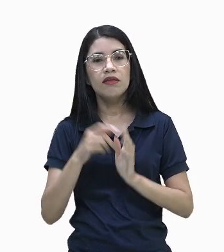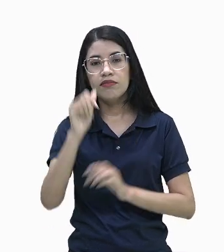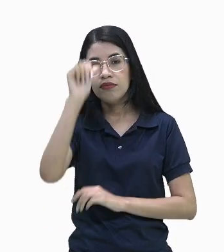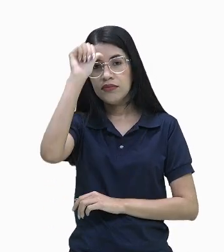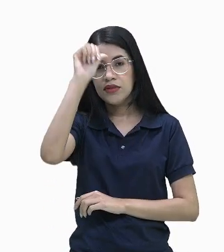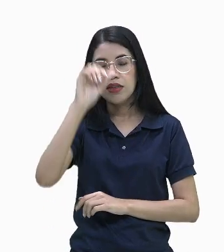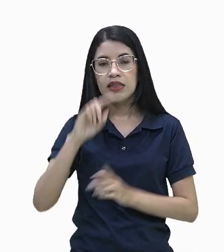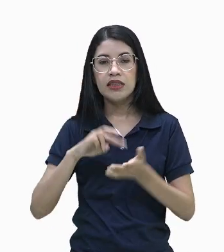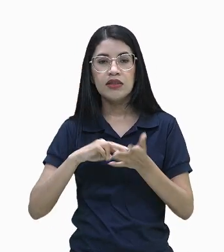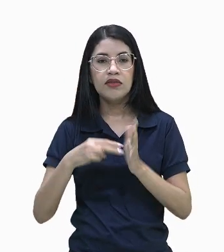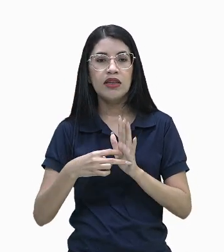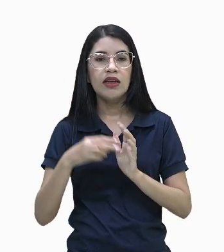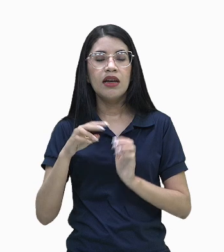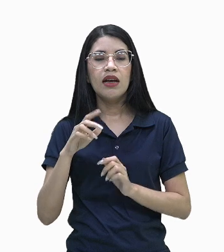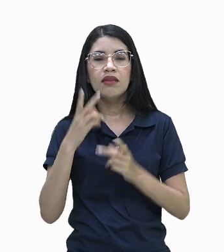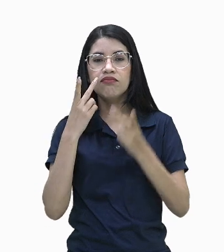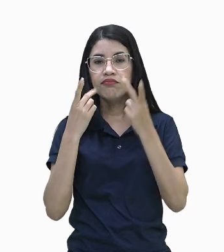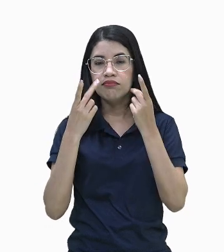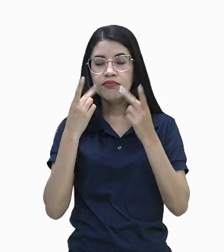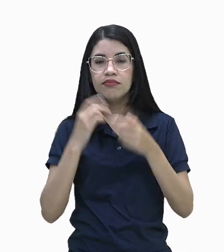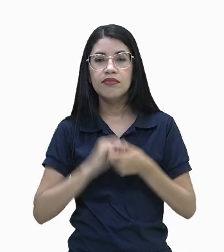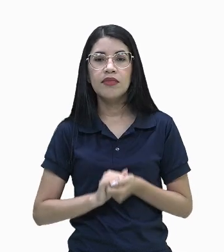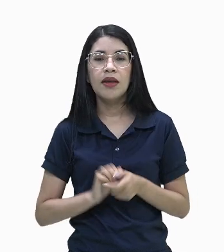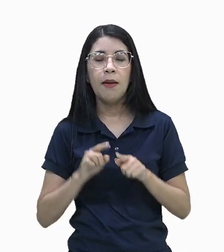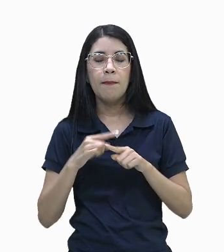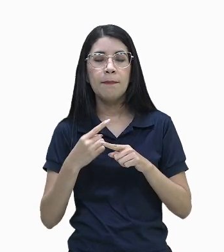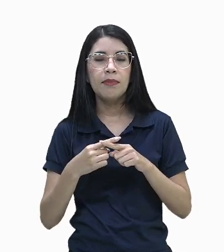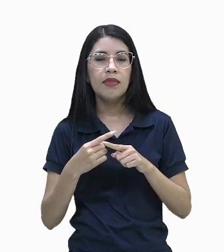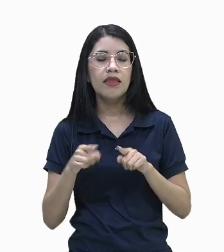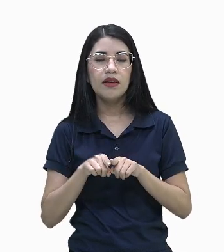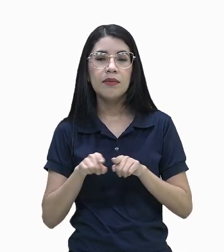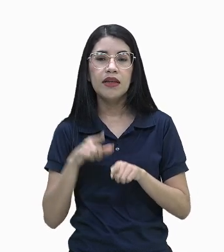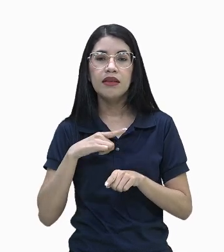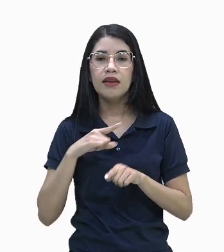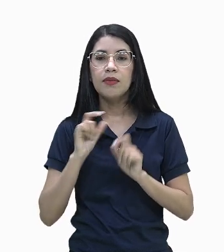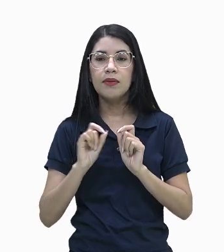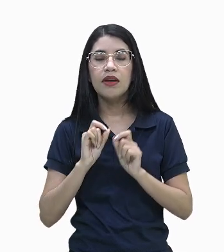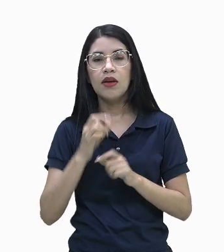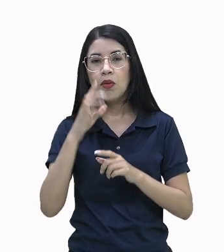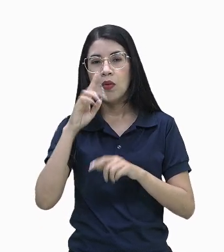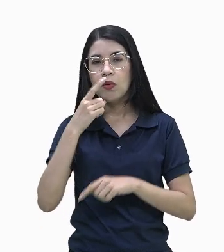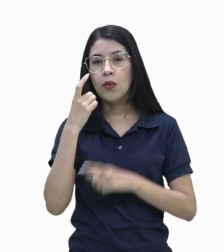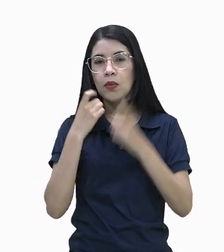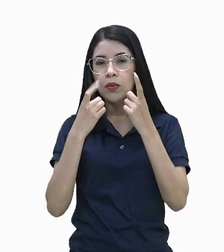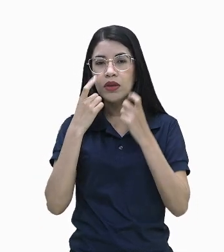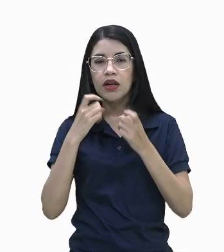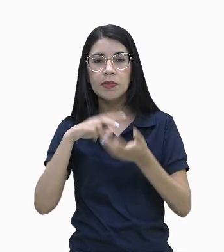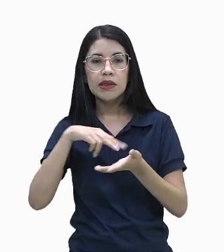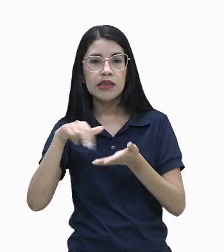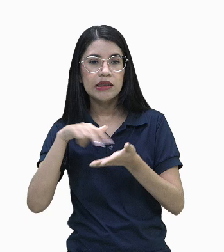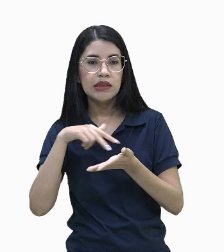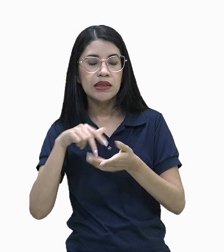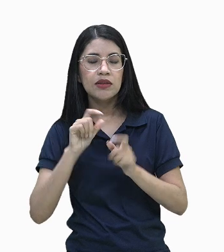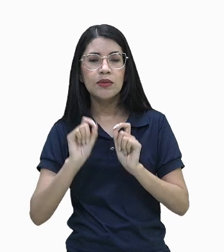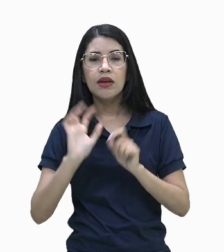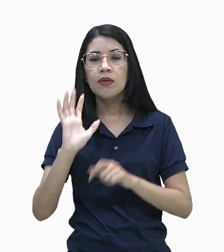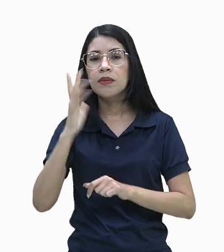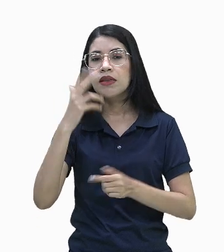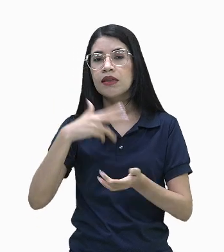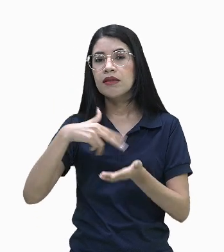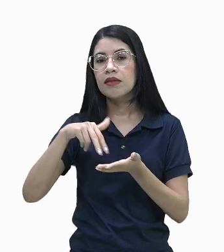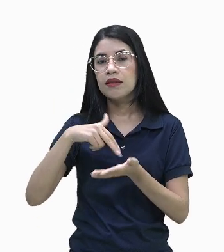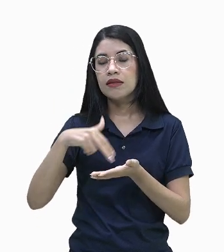significa teatro, mas abrange a narrativa dramática, dança, certo? O que acontece nessa dança? Ela